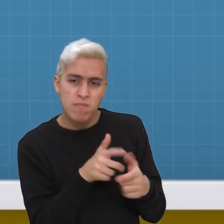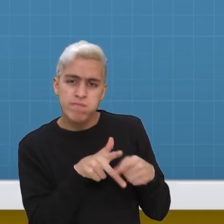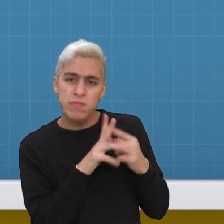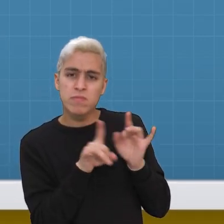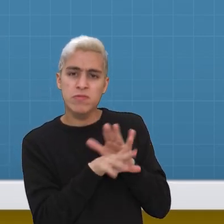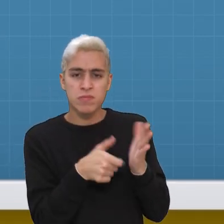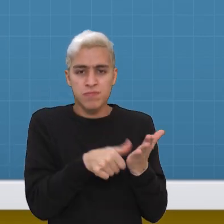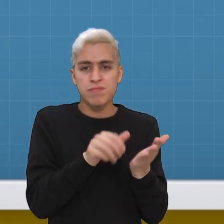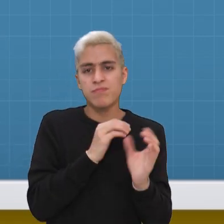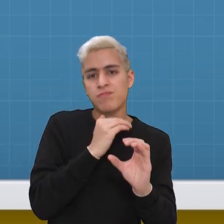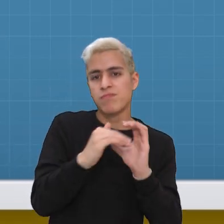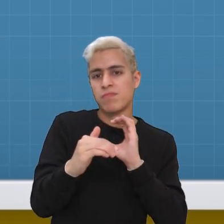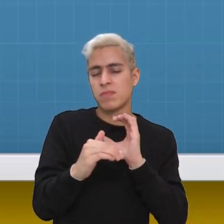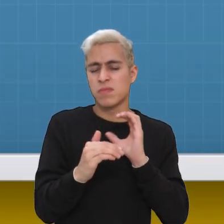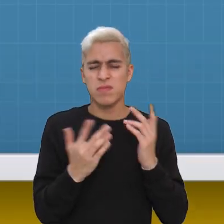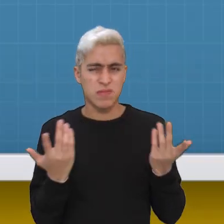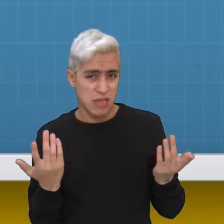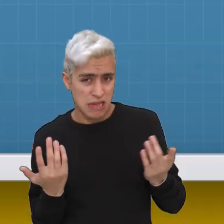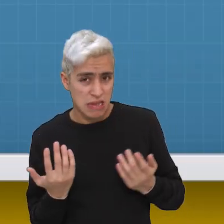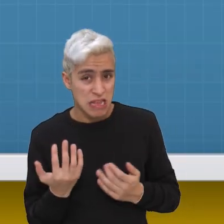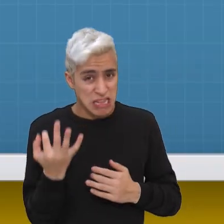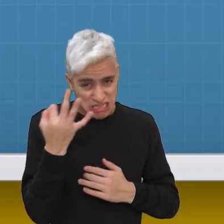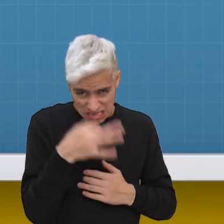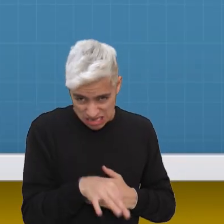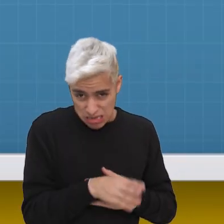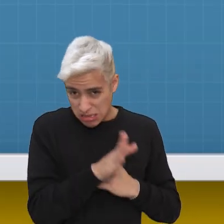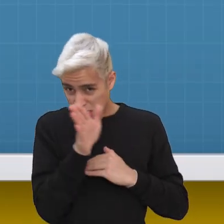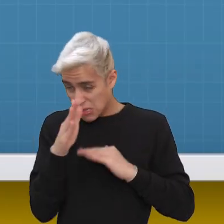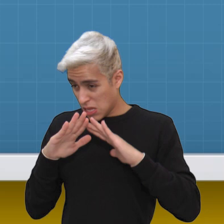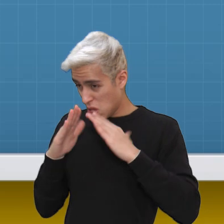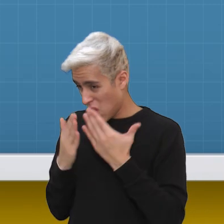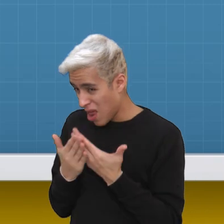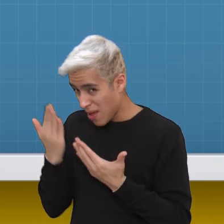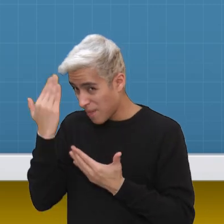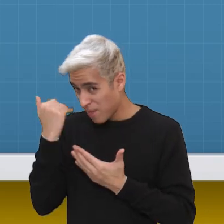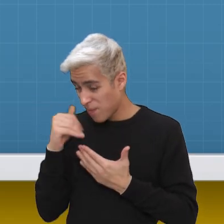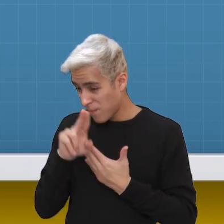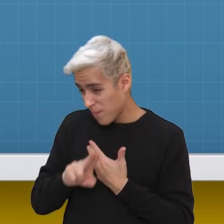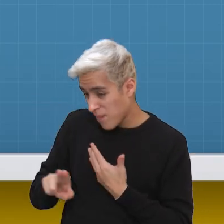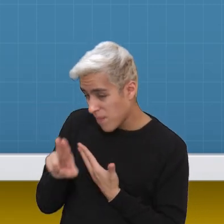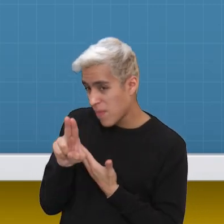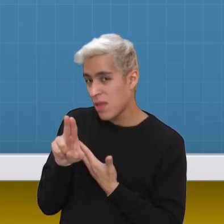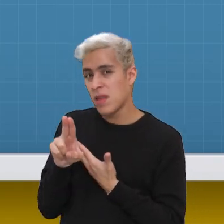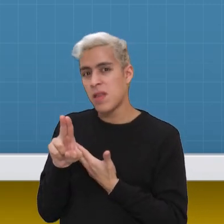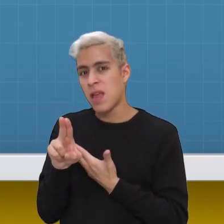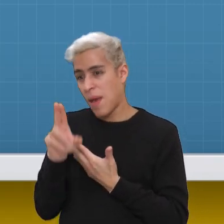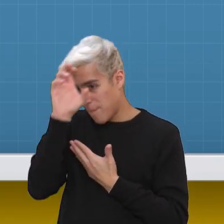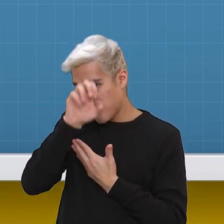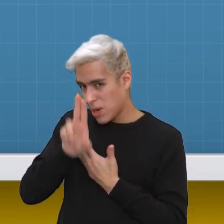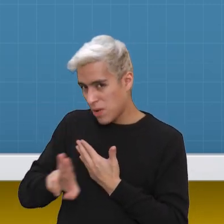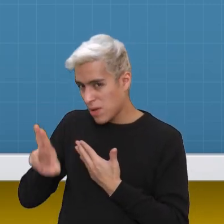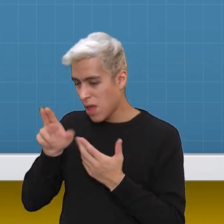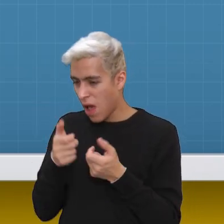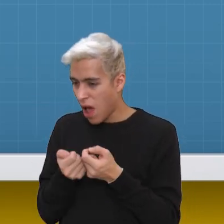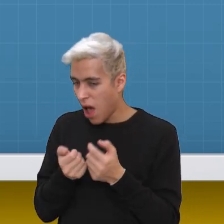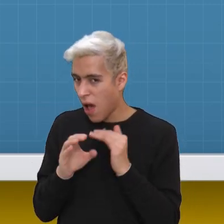corretor acerta lá e eu clico lá. Será que nós estamos indo para a escola para aprender a usar o WhatsApp?